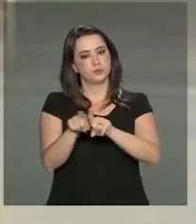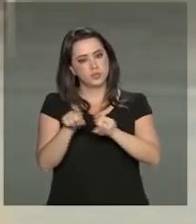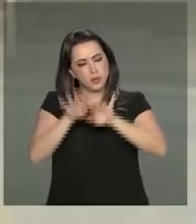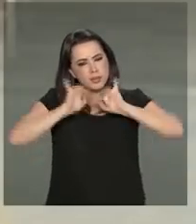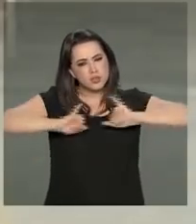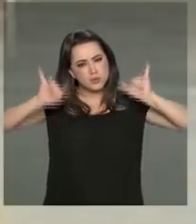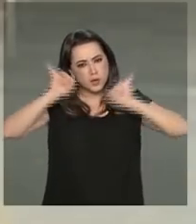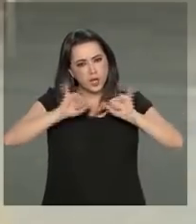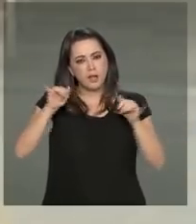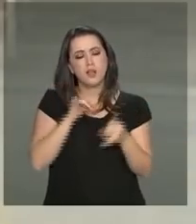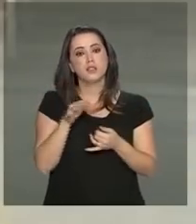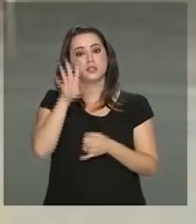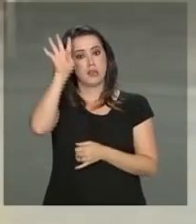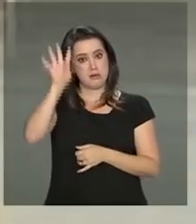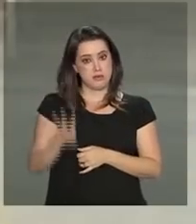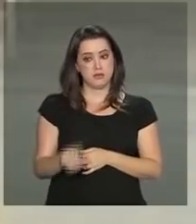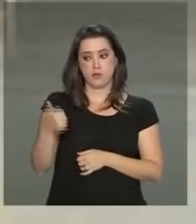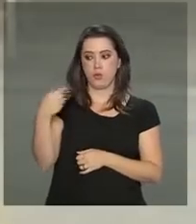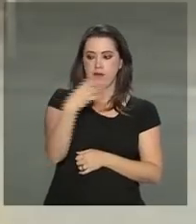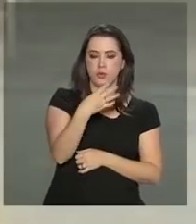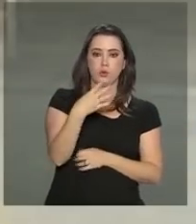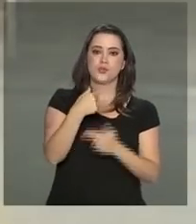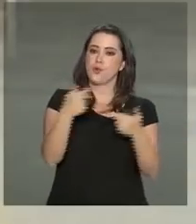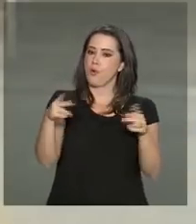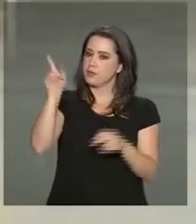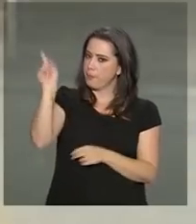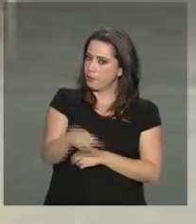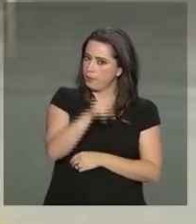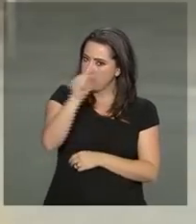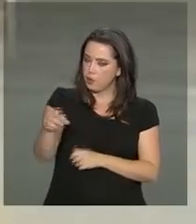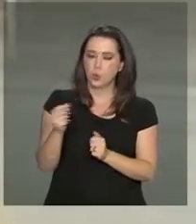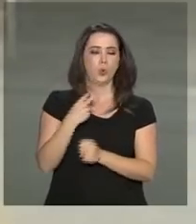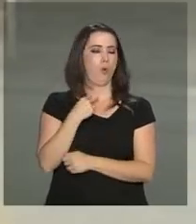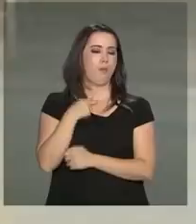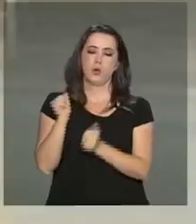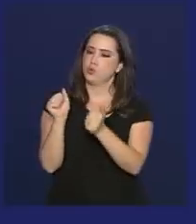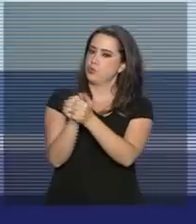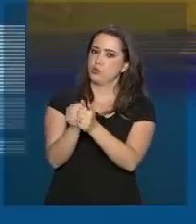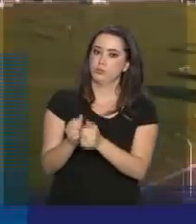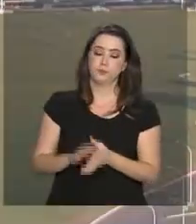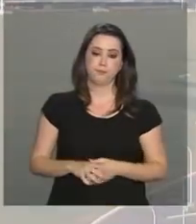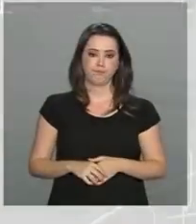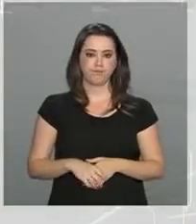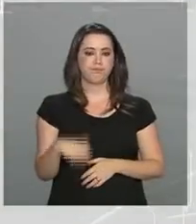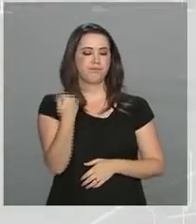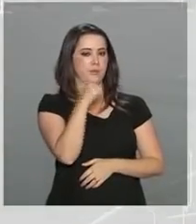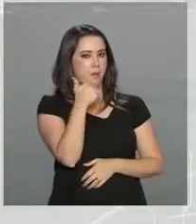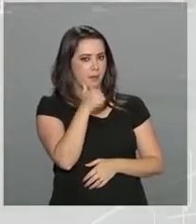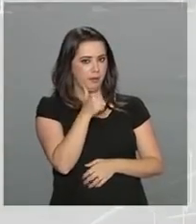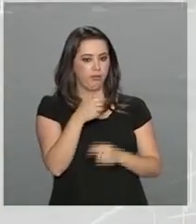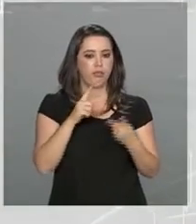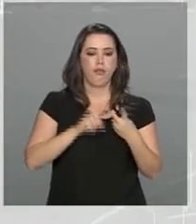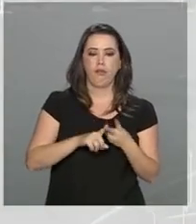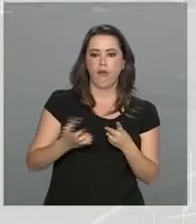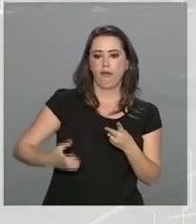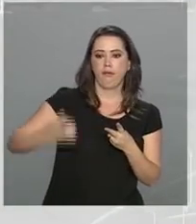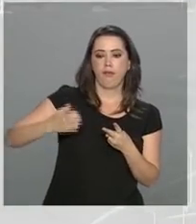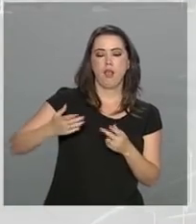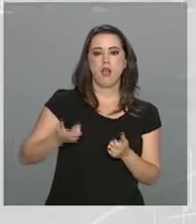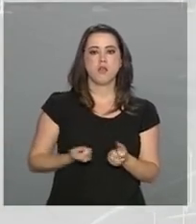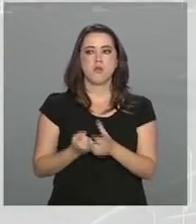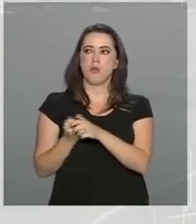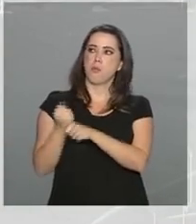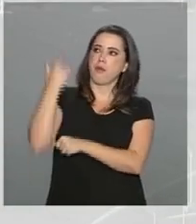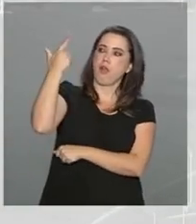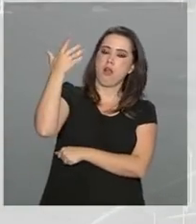foi divulgado uma lista com 14 itens proibidos de serem levados para a festa. Bebidas alcoólicas, garrafas, guarda